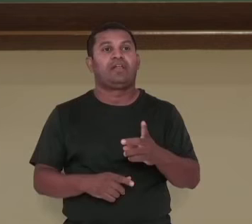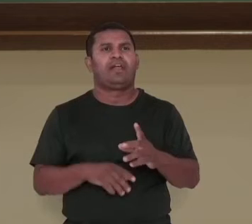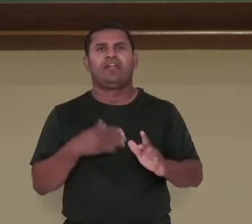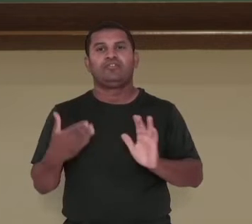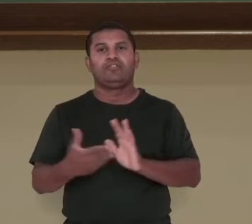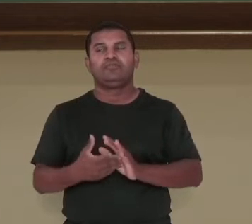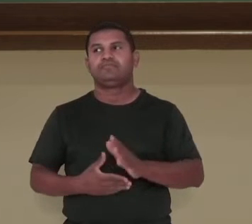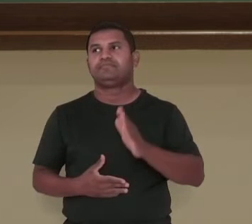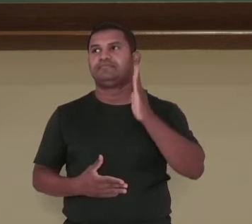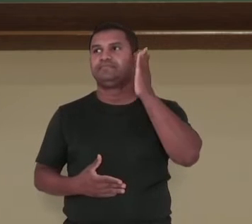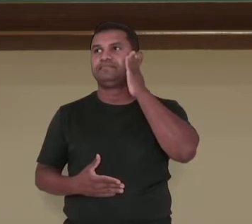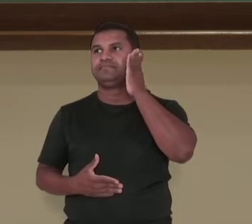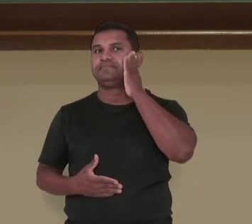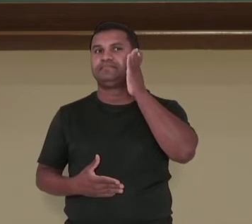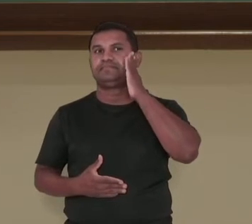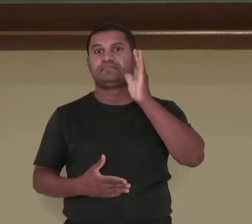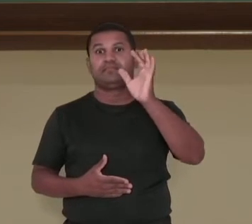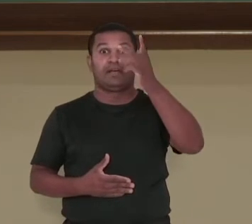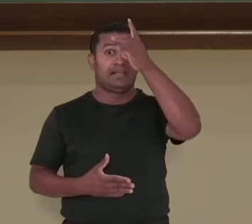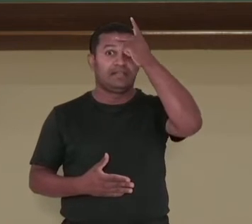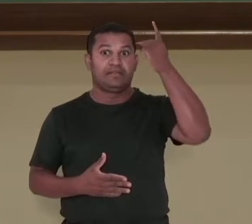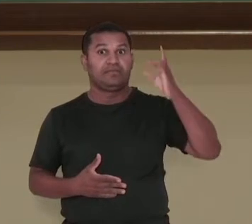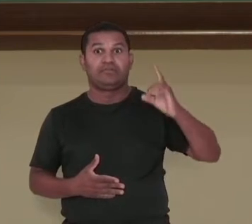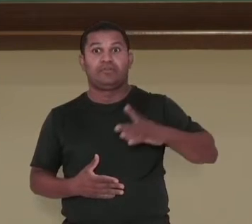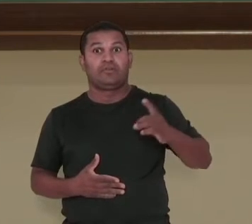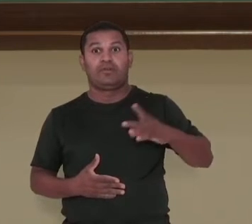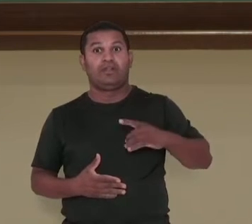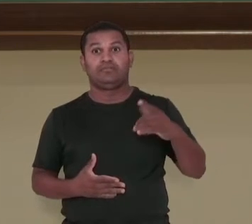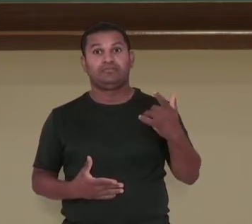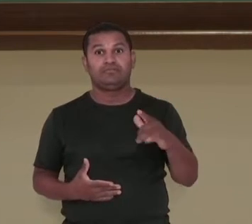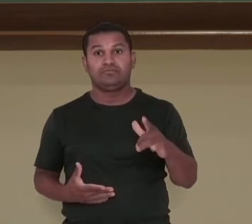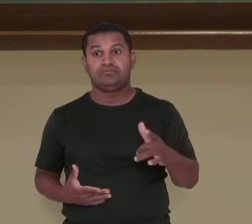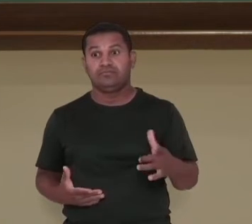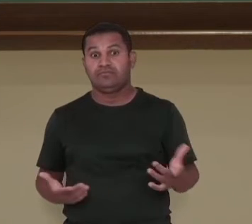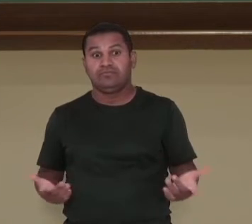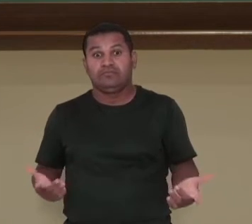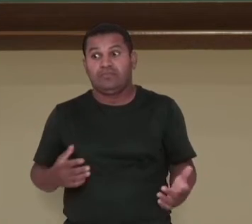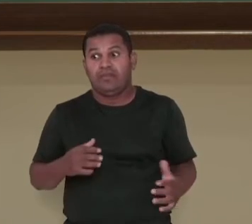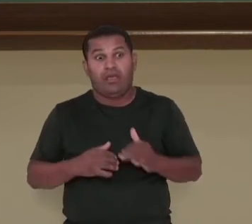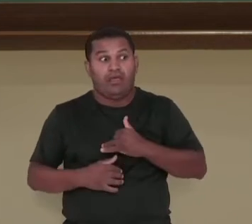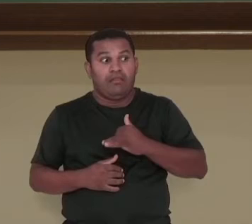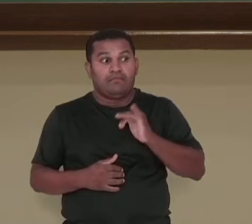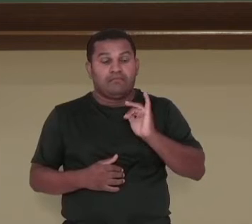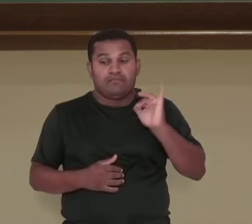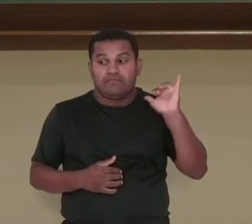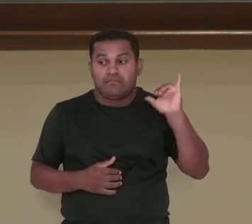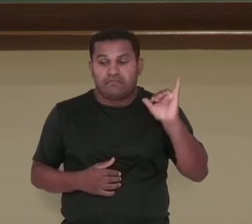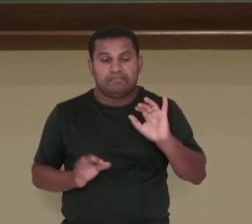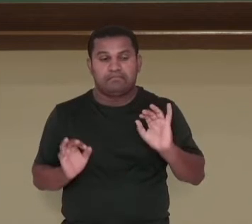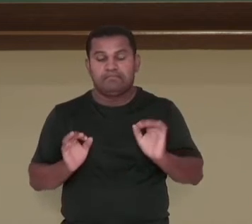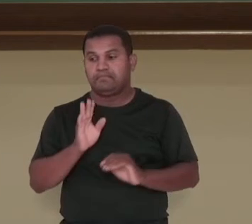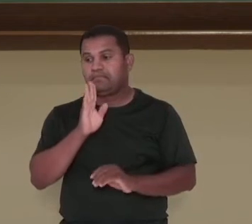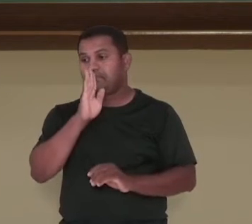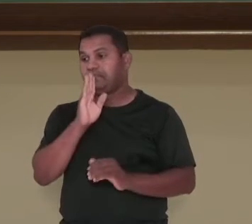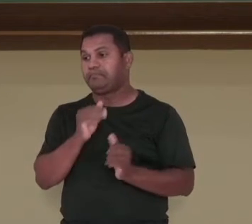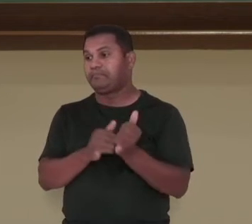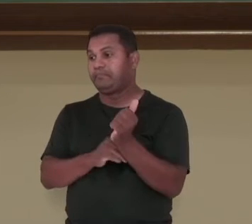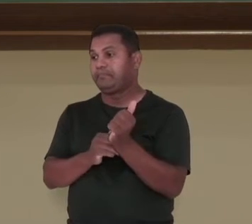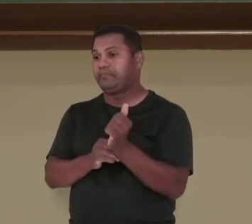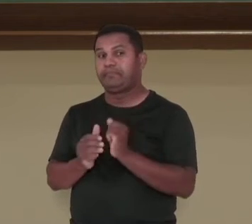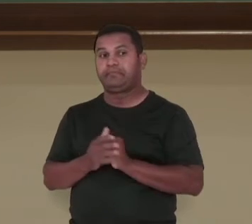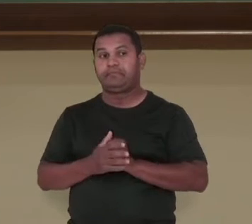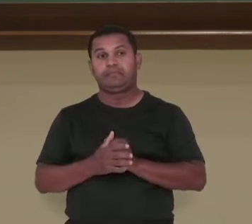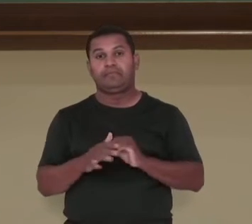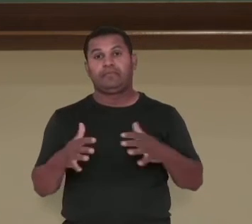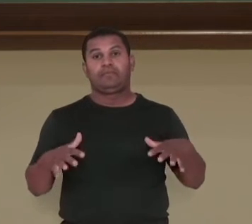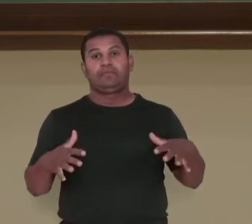ele tá, mas as pessoas têm medo de tomar uma atitude em relação a isso. As pessoas, né? os personagens têm medo de tomar uma atitude,